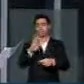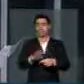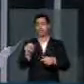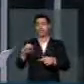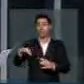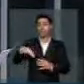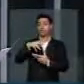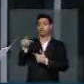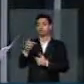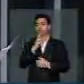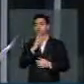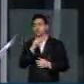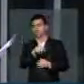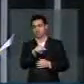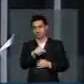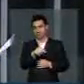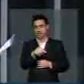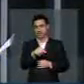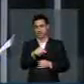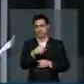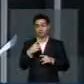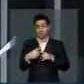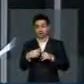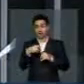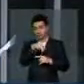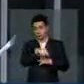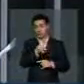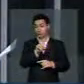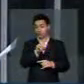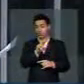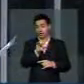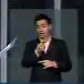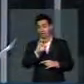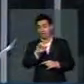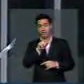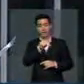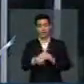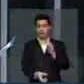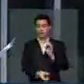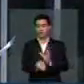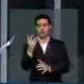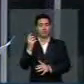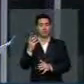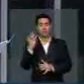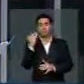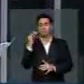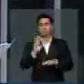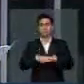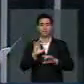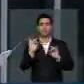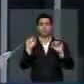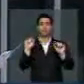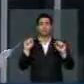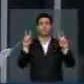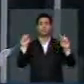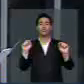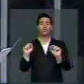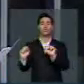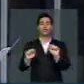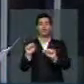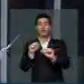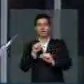mundo conheceu por meio da sua inesquecível criação o que é que a baiana